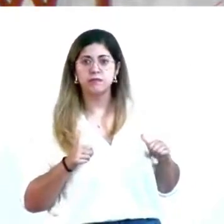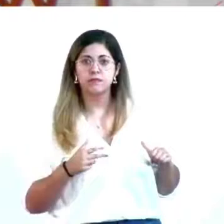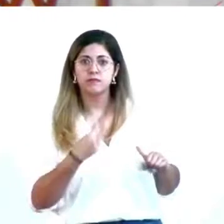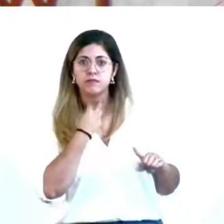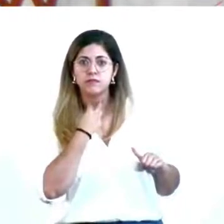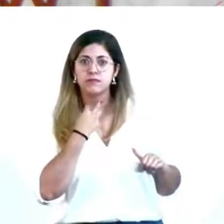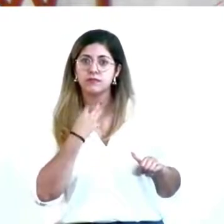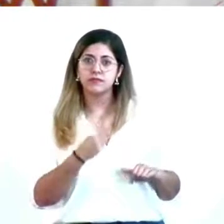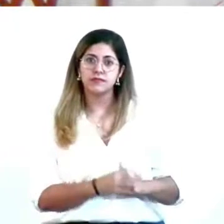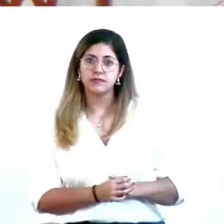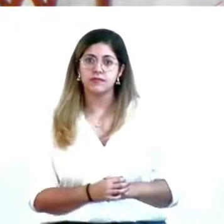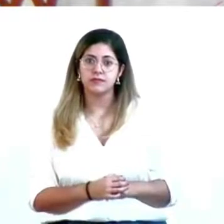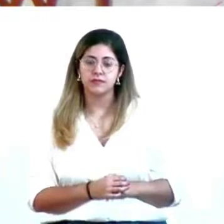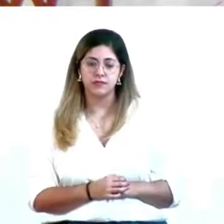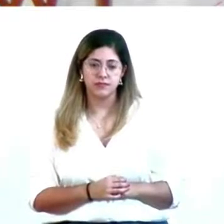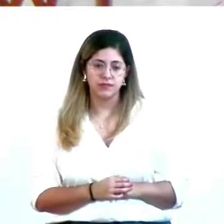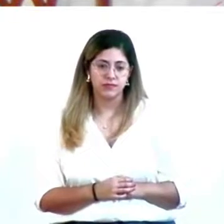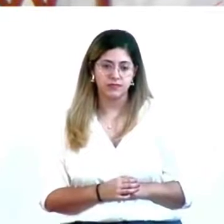consigo.